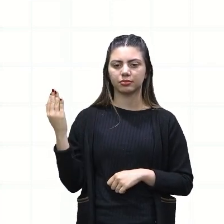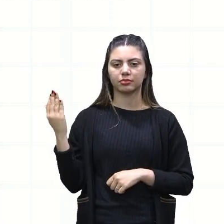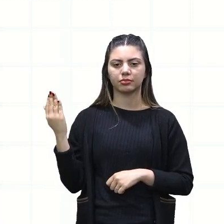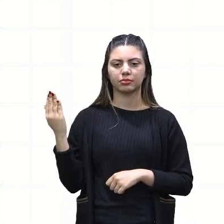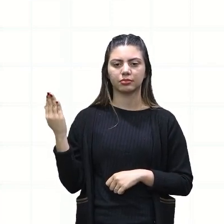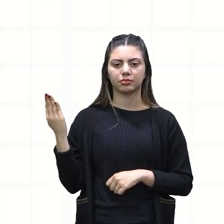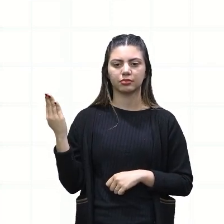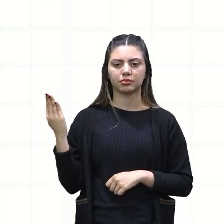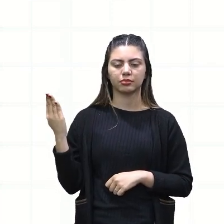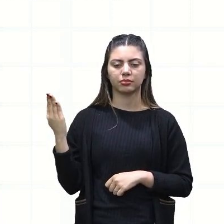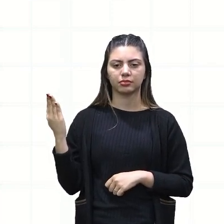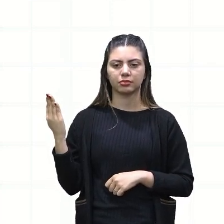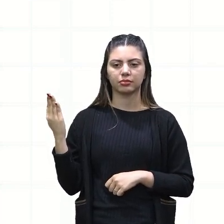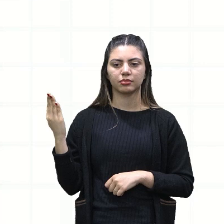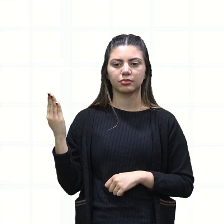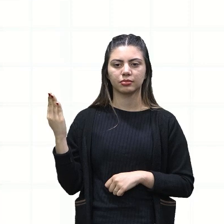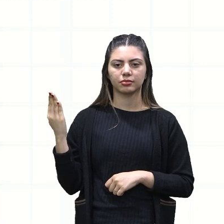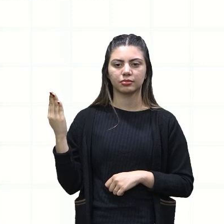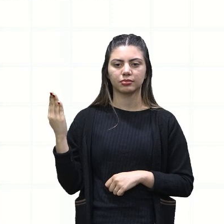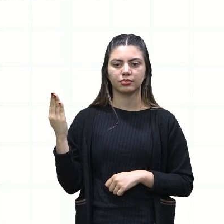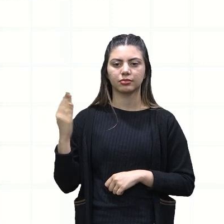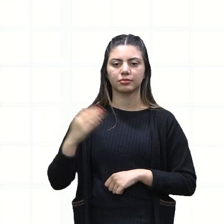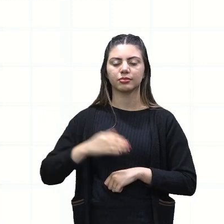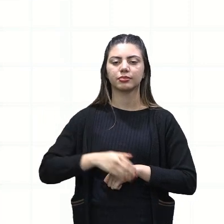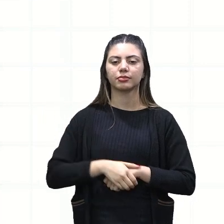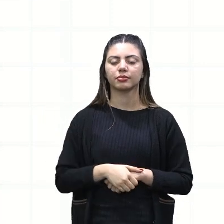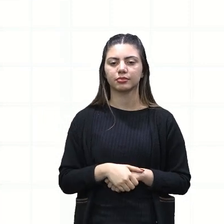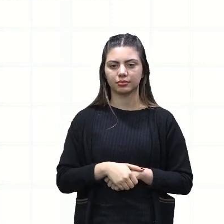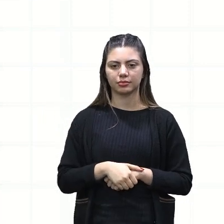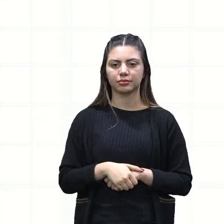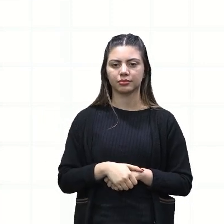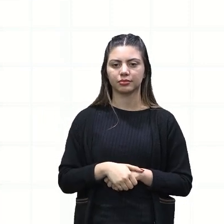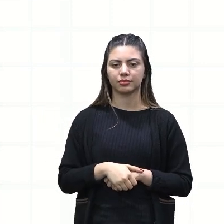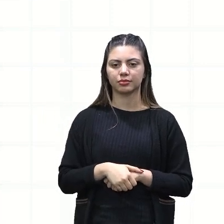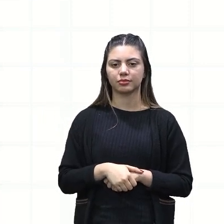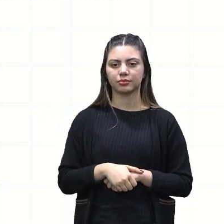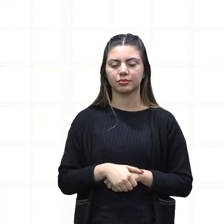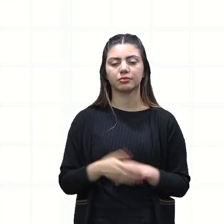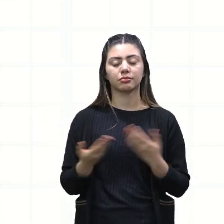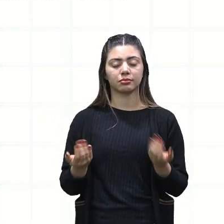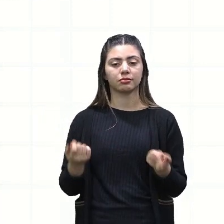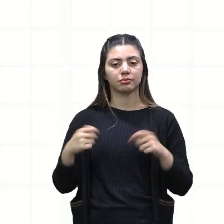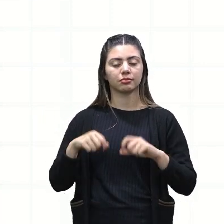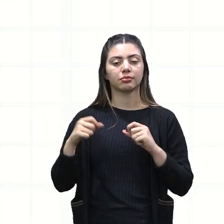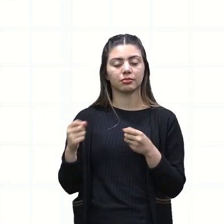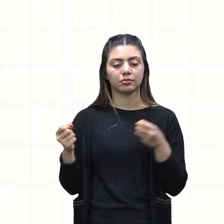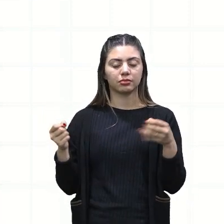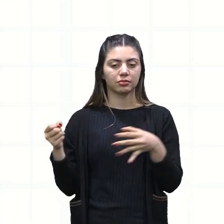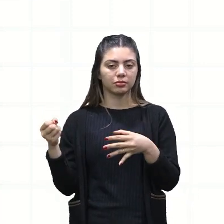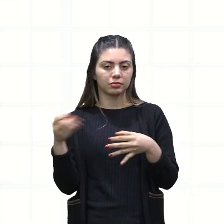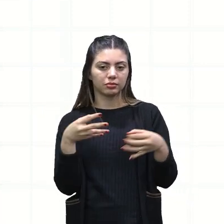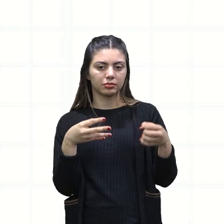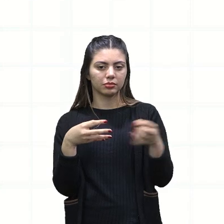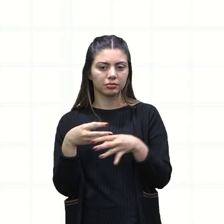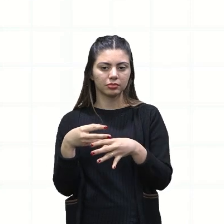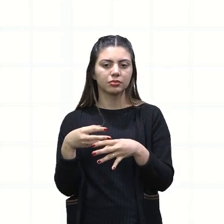Between innovation and human heart. Inovação e o